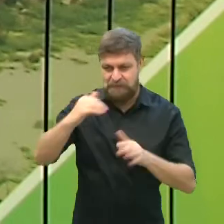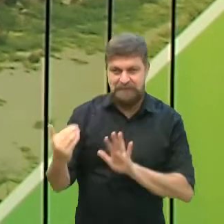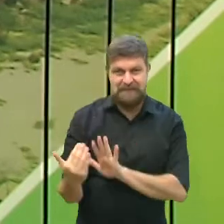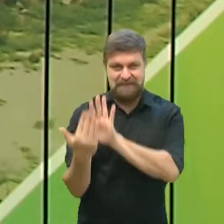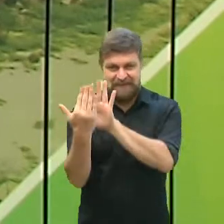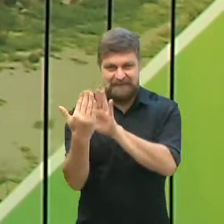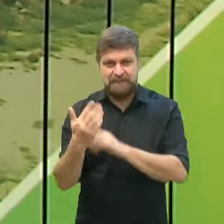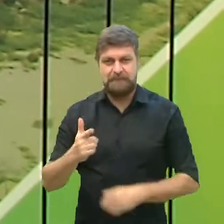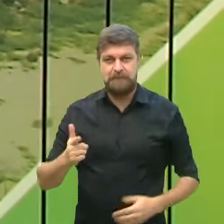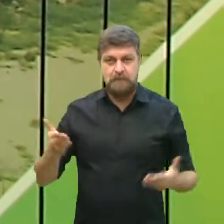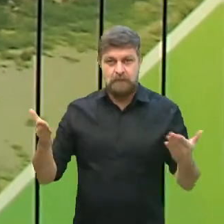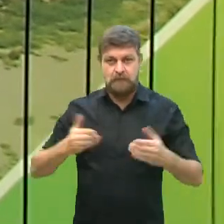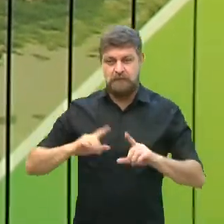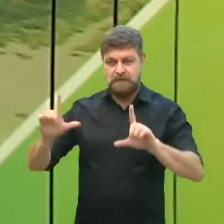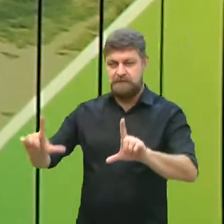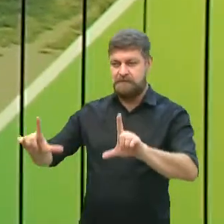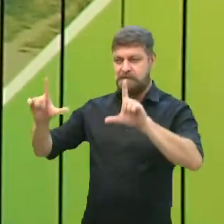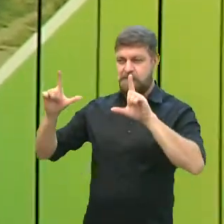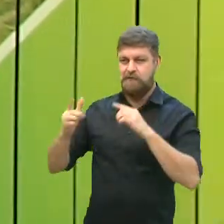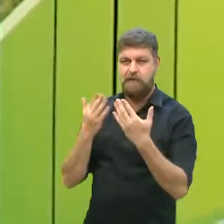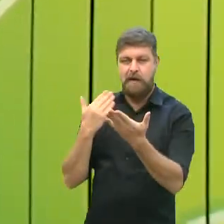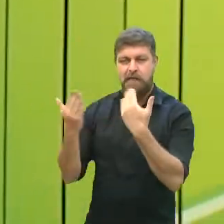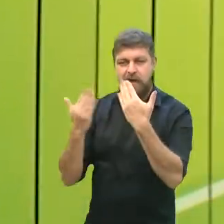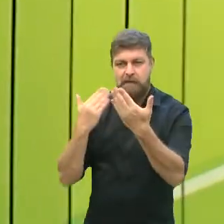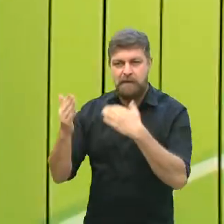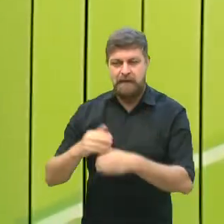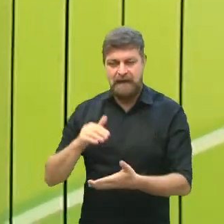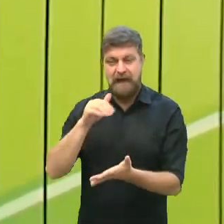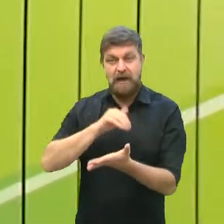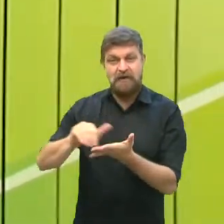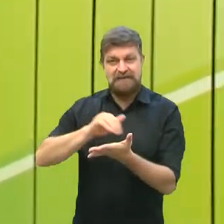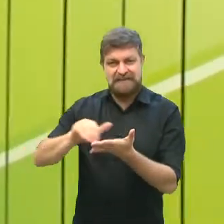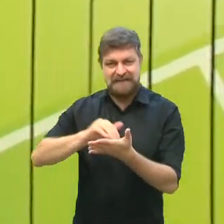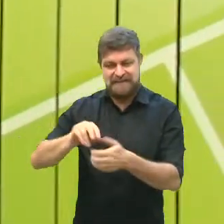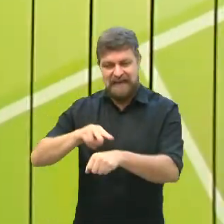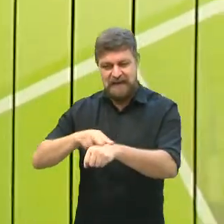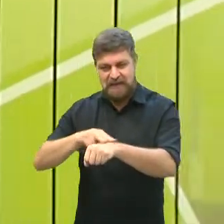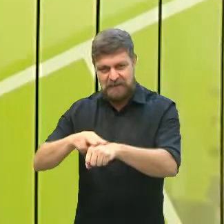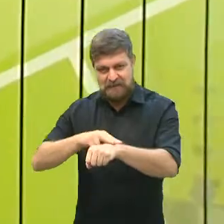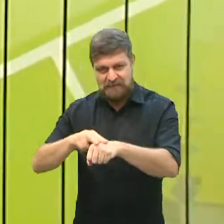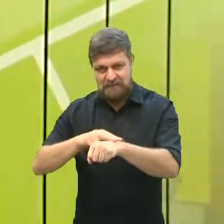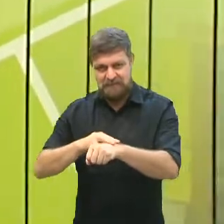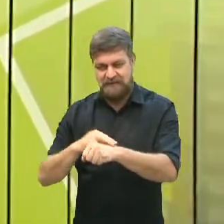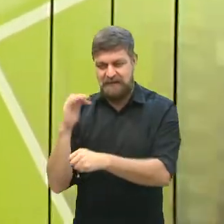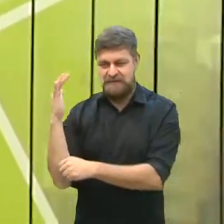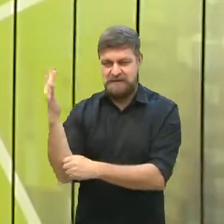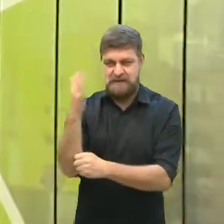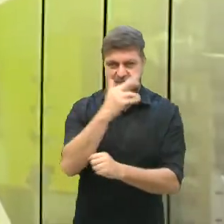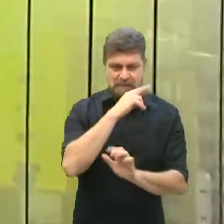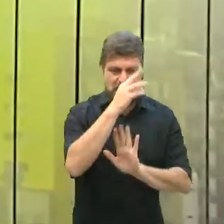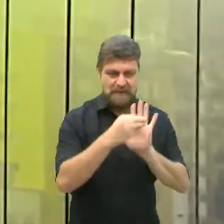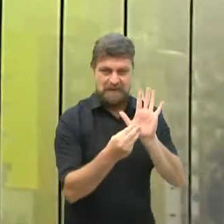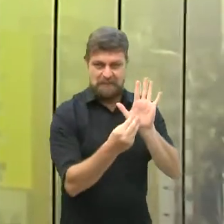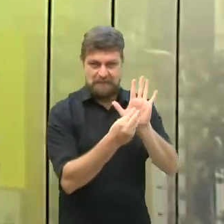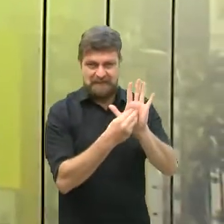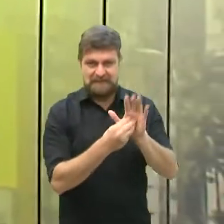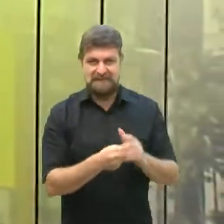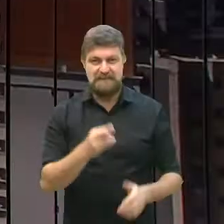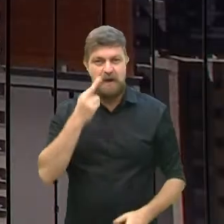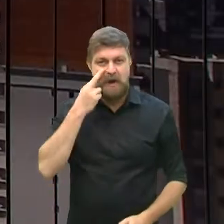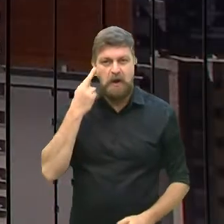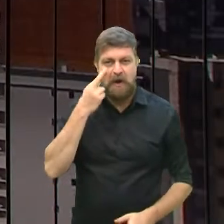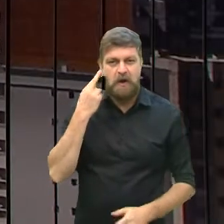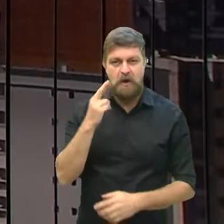quem conversa com a gente aqui no Giro Ambiental é o secretário do Verde, Meio Ambiente e Desenvolvimento Sustentável de Campinas, Rogério